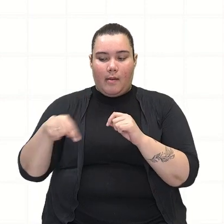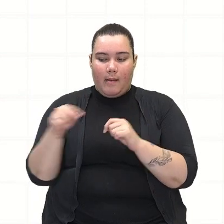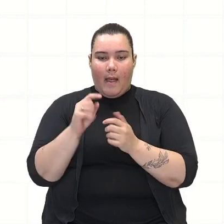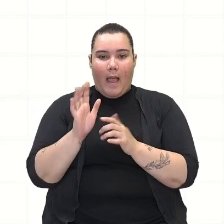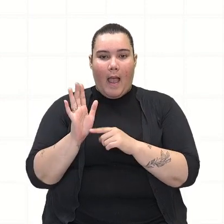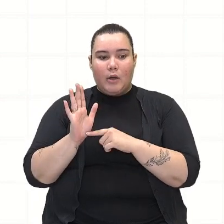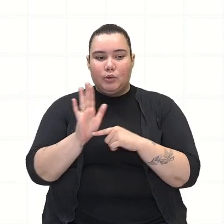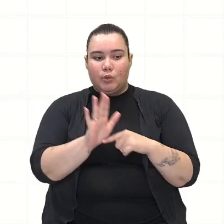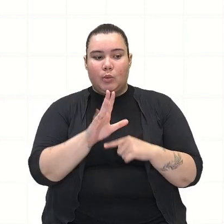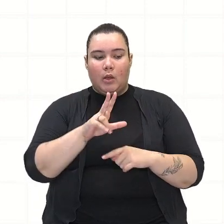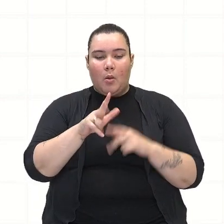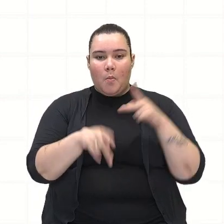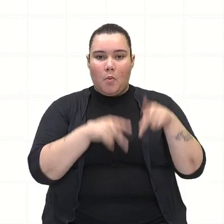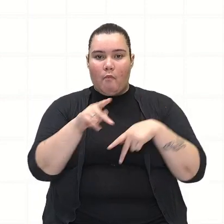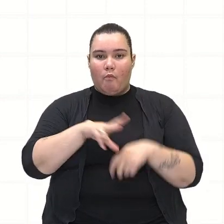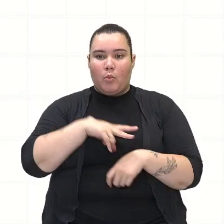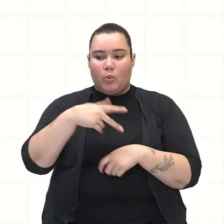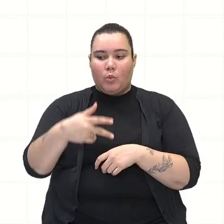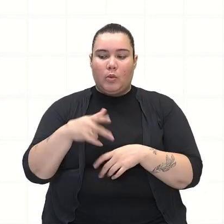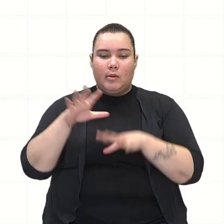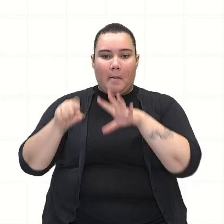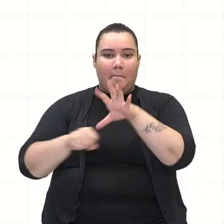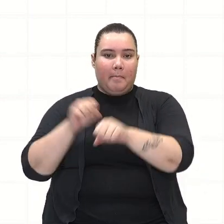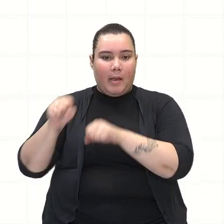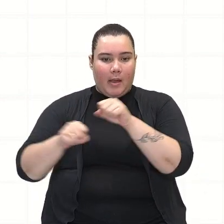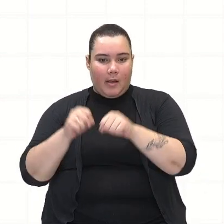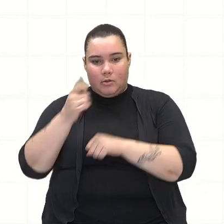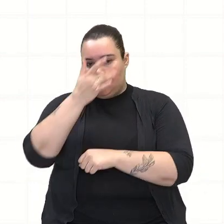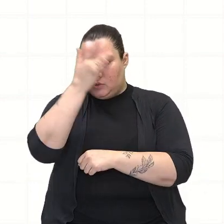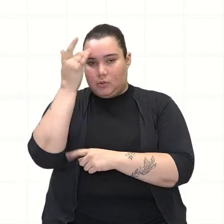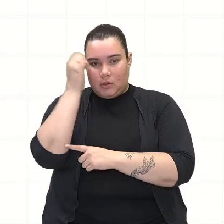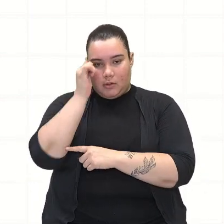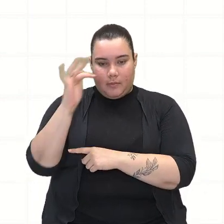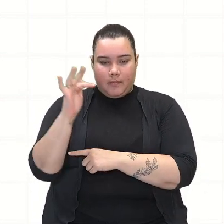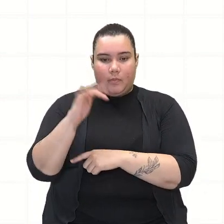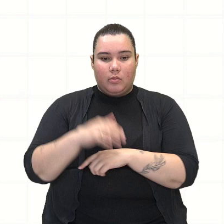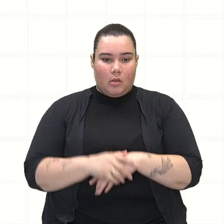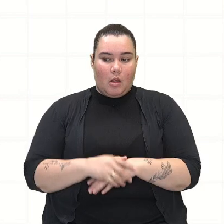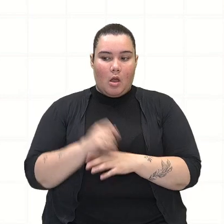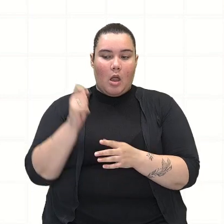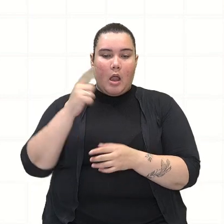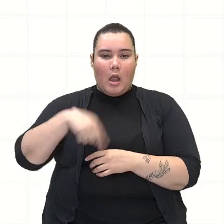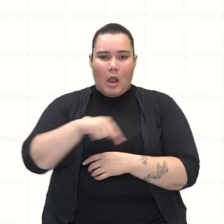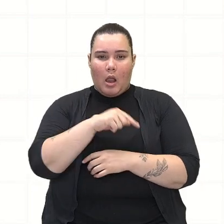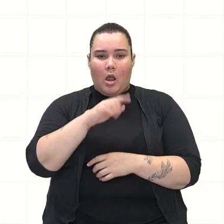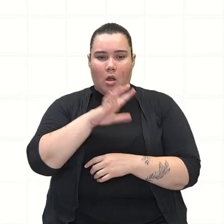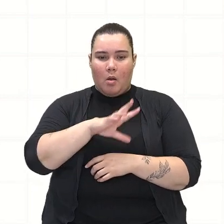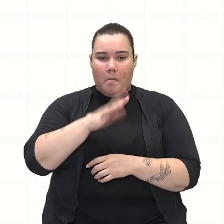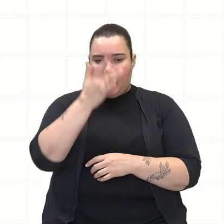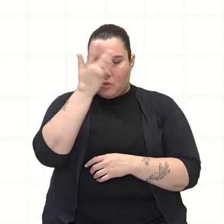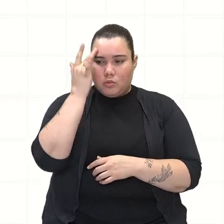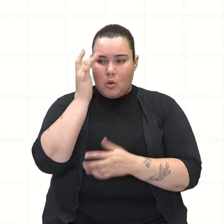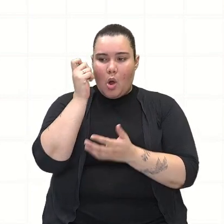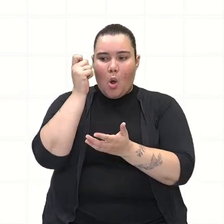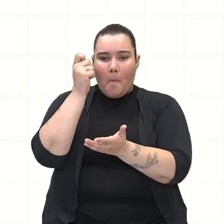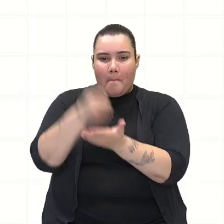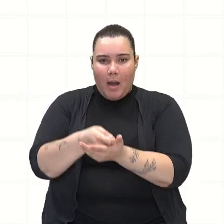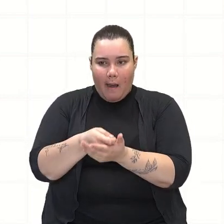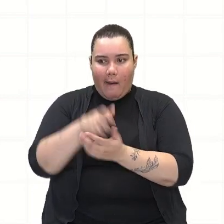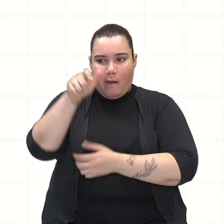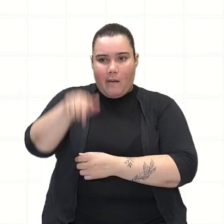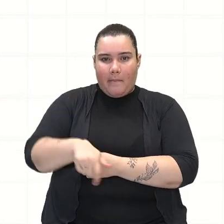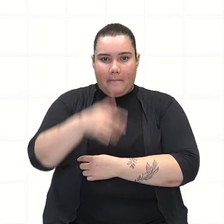nesse comércio. Os escravizados eles eram comprados ou capturados na África e depois